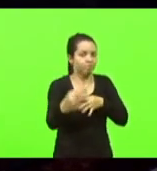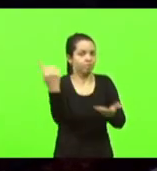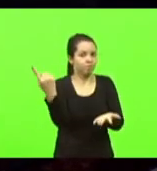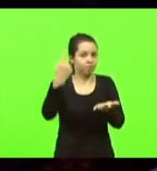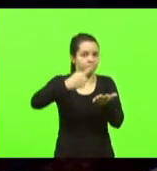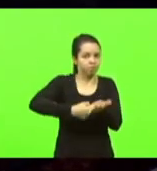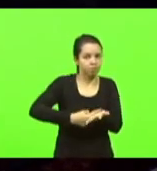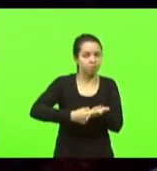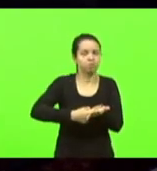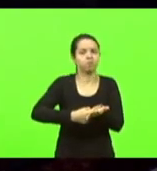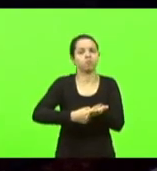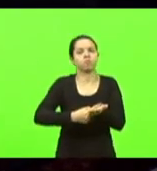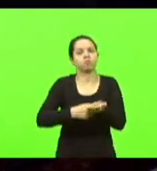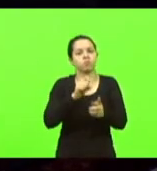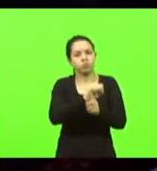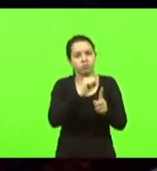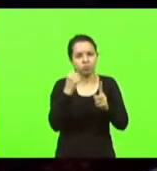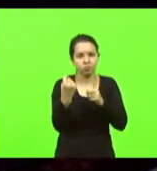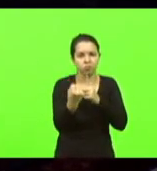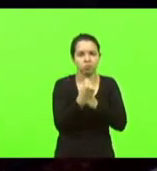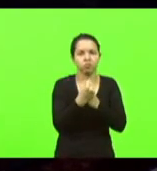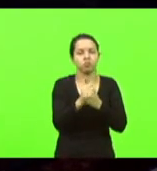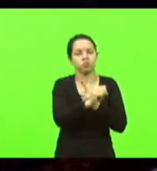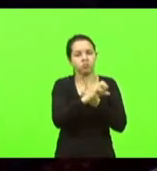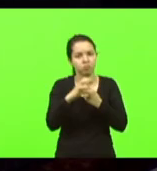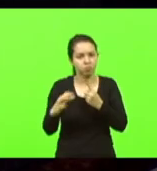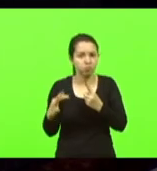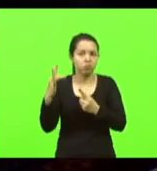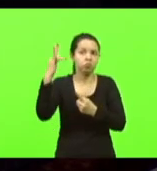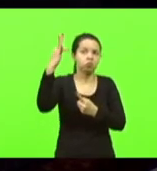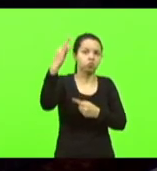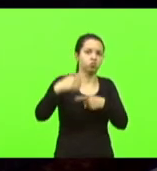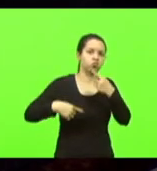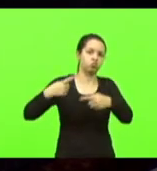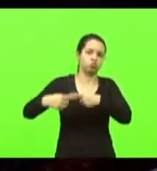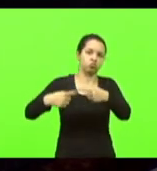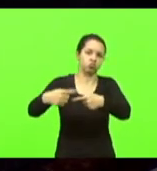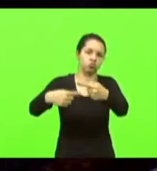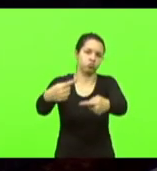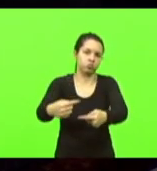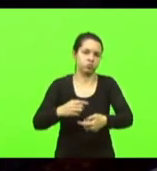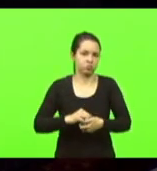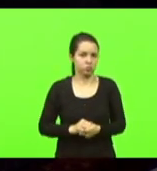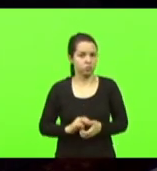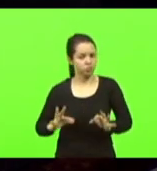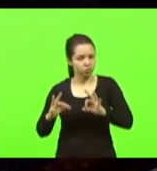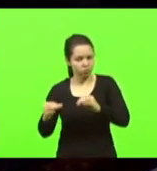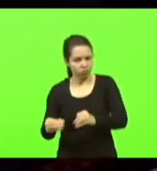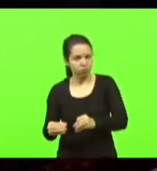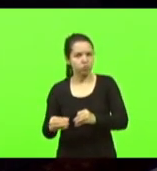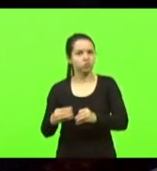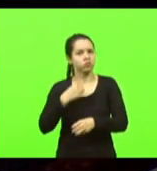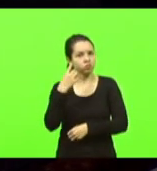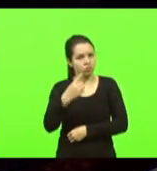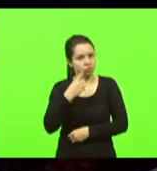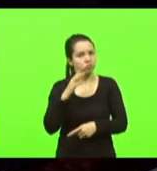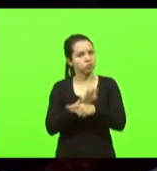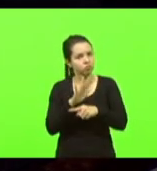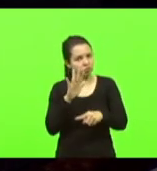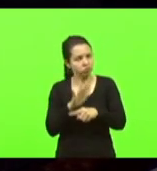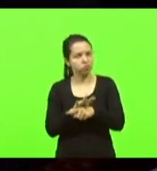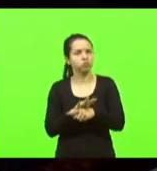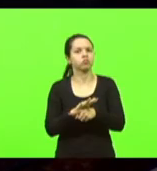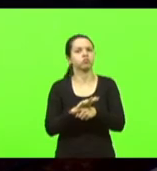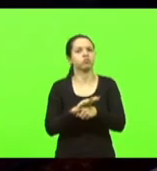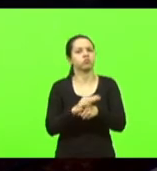Catarinense com as futuras gerações o e todos os deputados colaboraram apresentaram emendas do Deputado Laércio